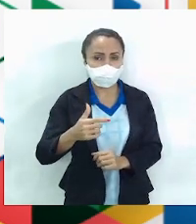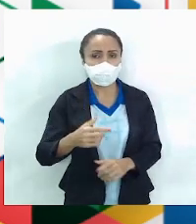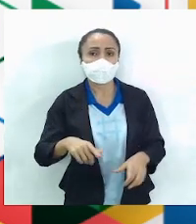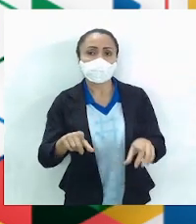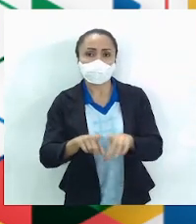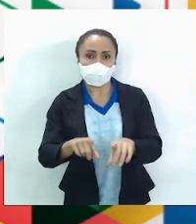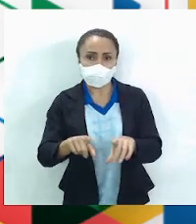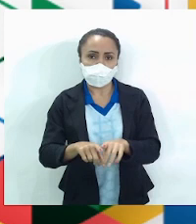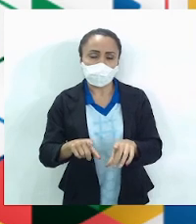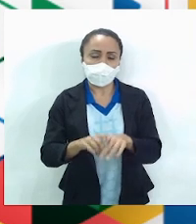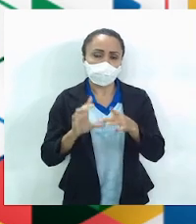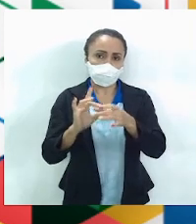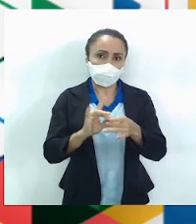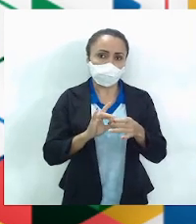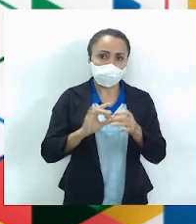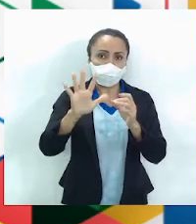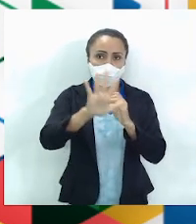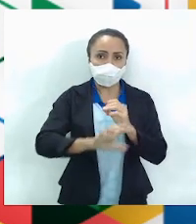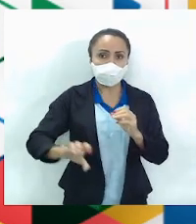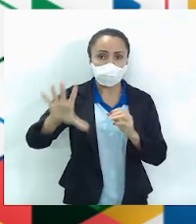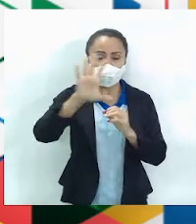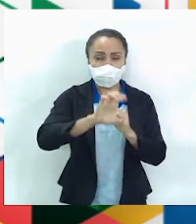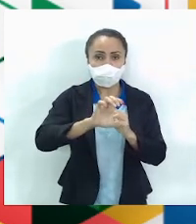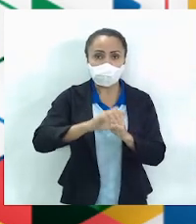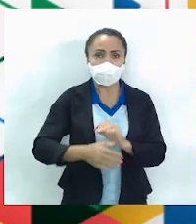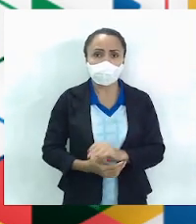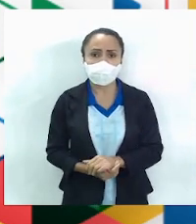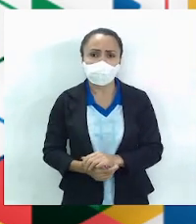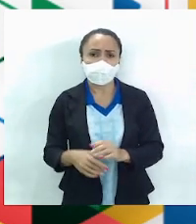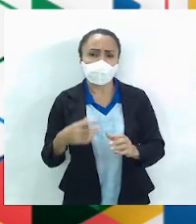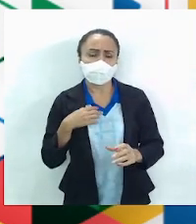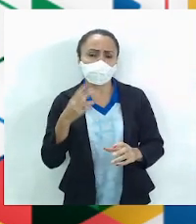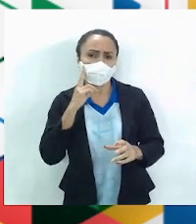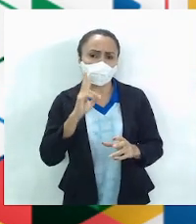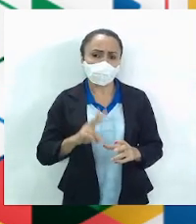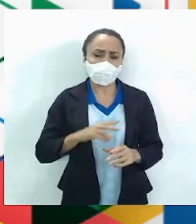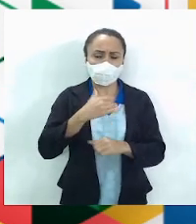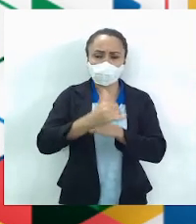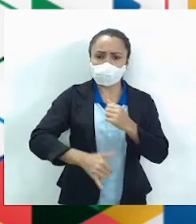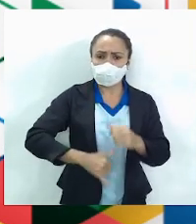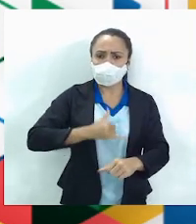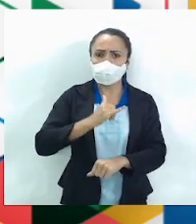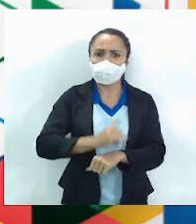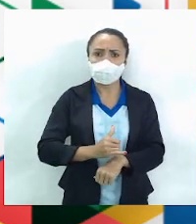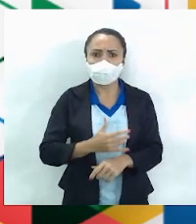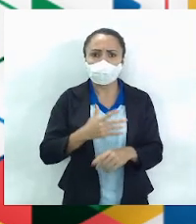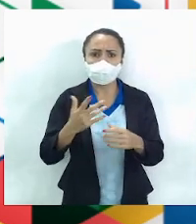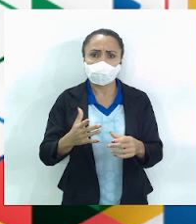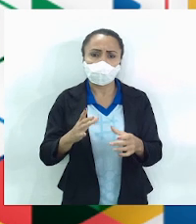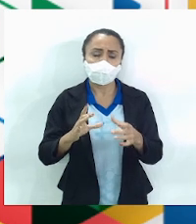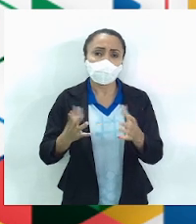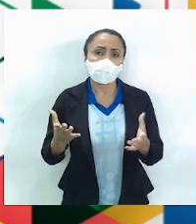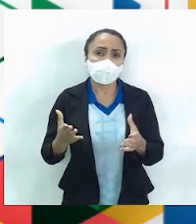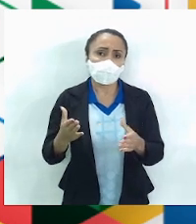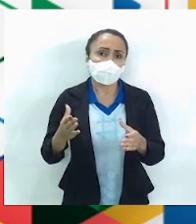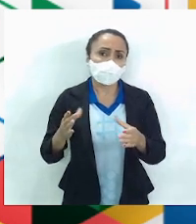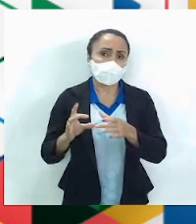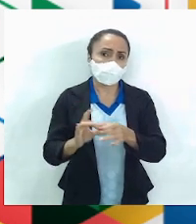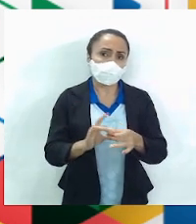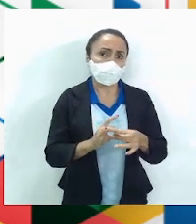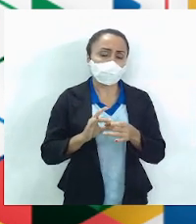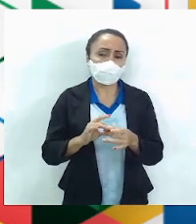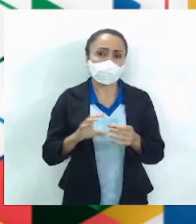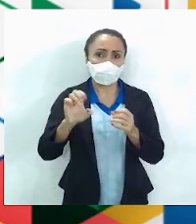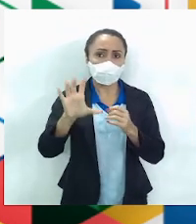sobre a União Europeia. Do ponto de vista internacional, a integração europeia,